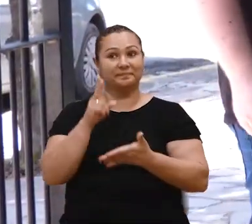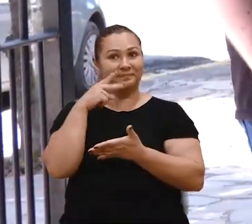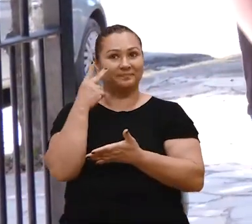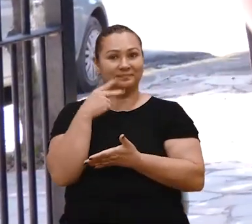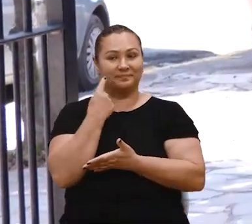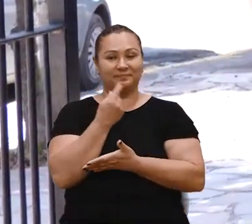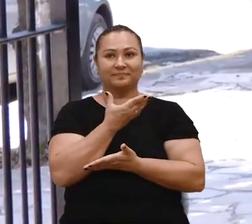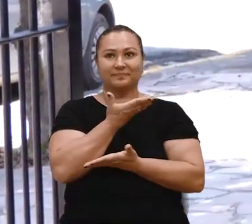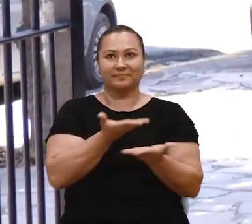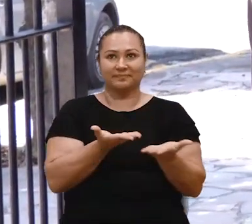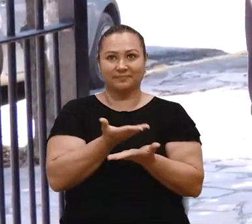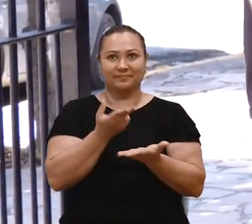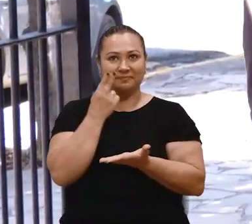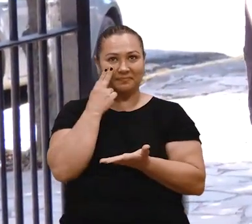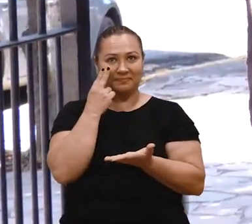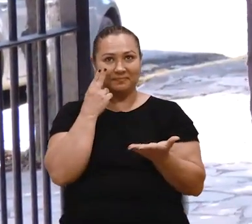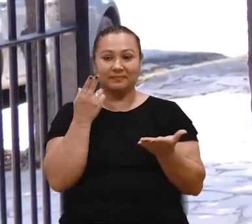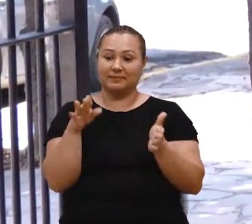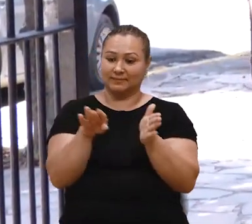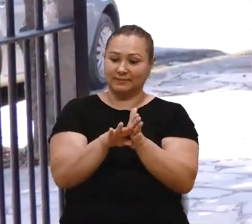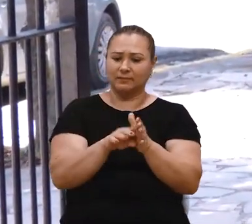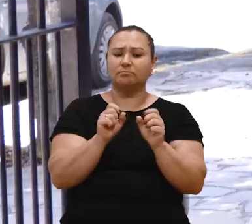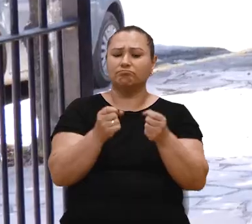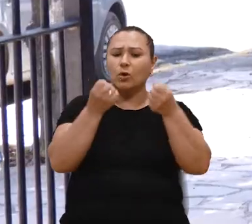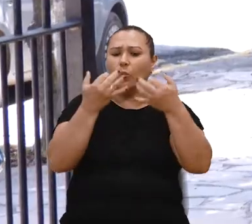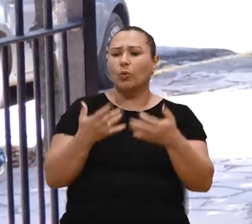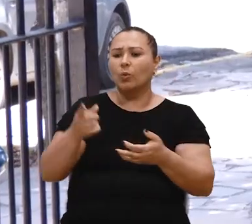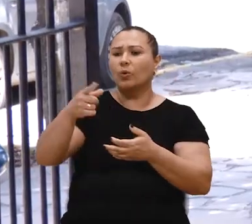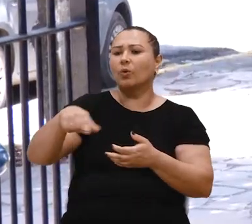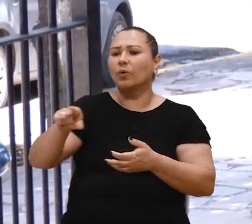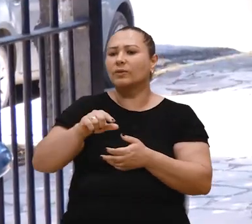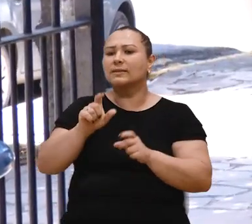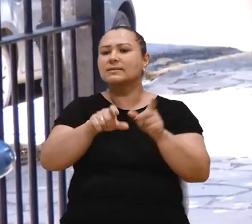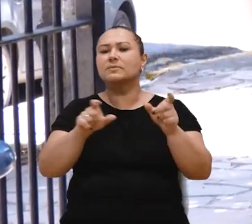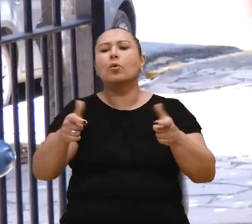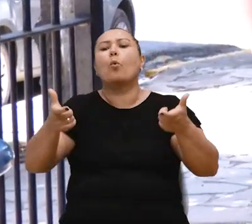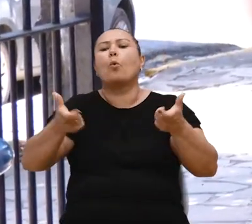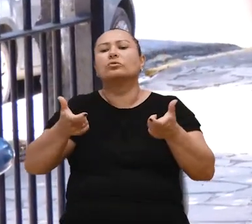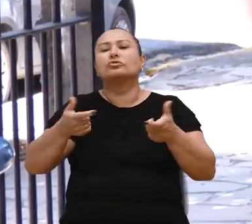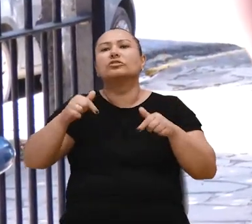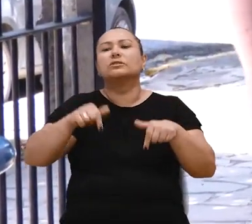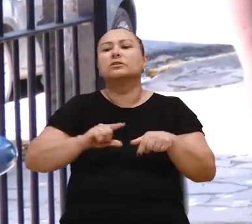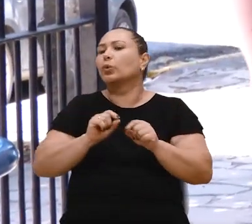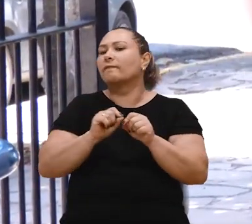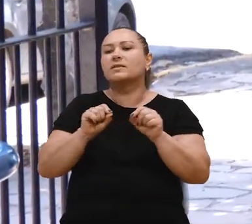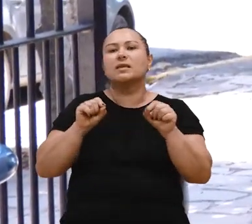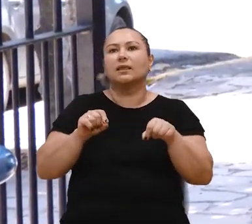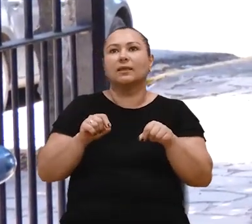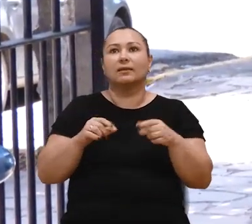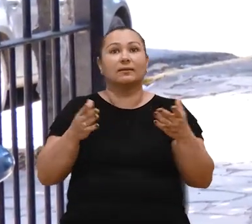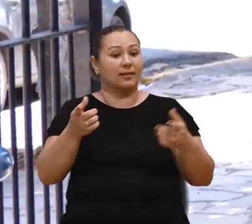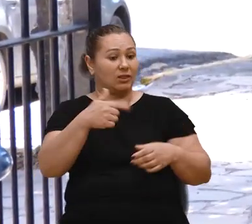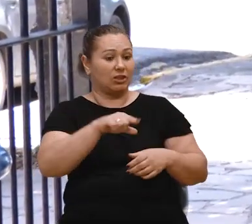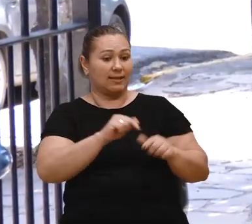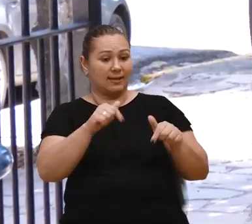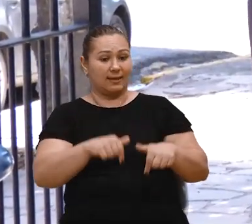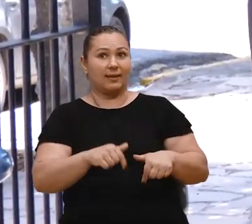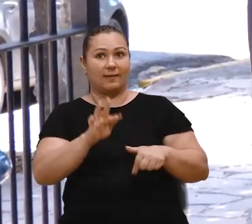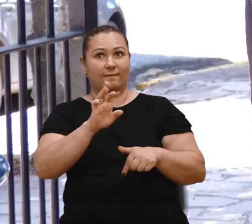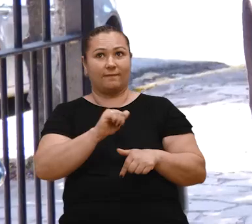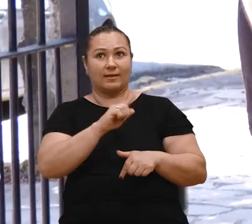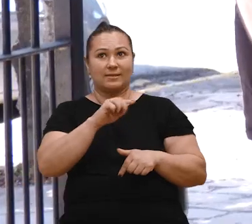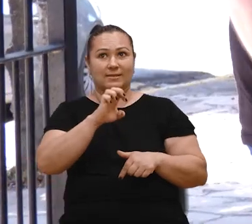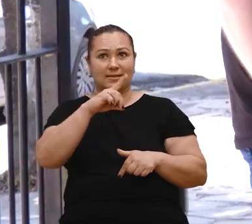Vereador, chegamos ao destino da sua carona, agora a gente pode contar para a nossa audiência onde é que a gente está e o que a gente veio fazer aqui, vereador. Nós estamos